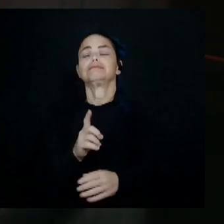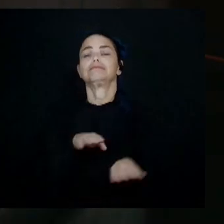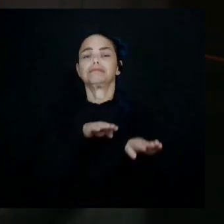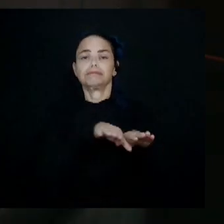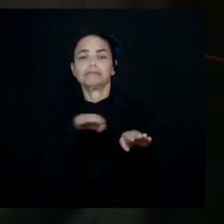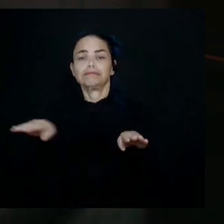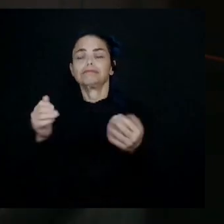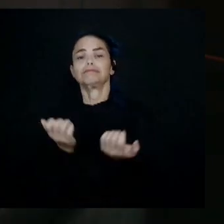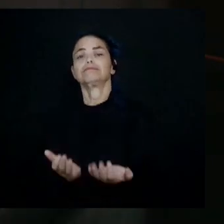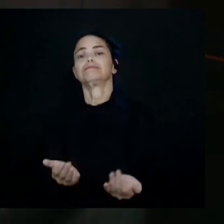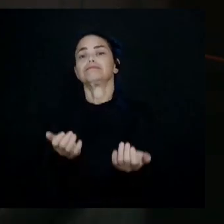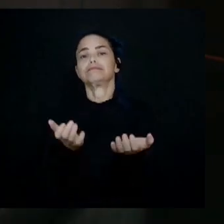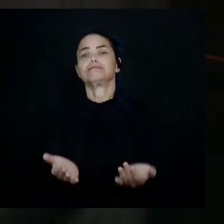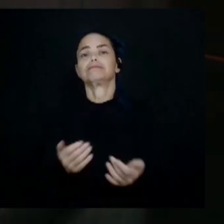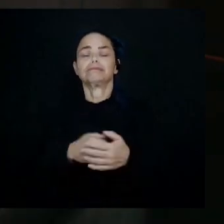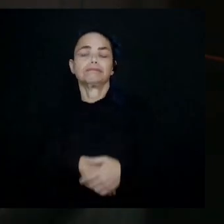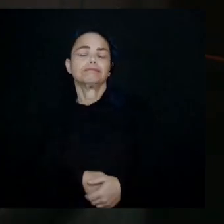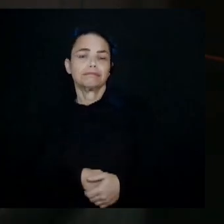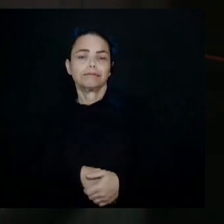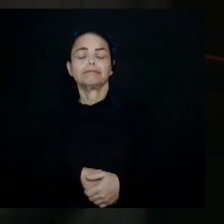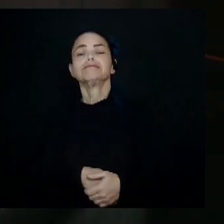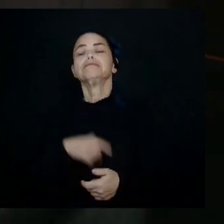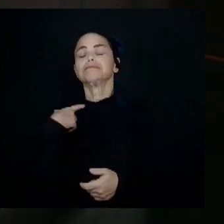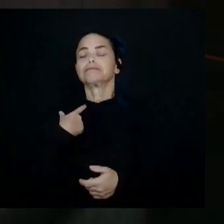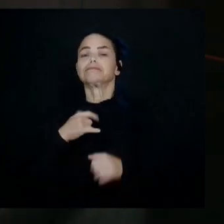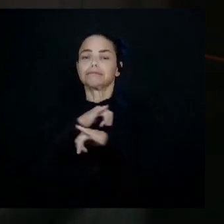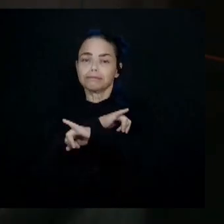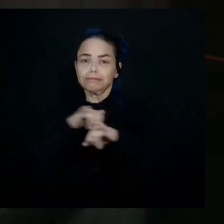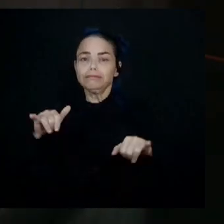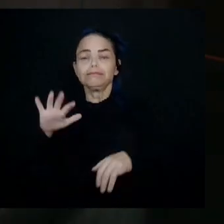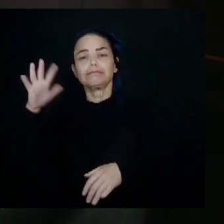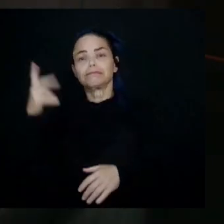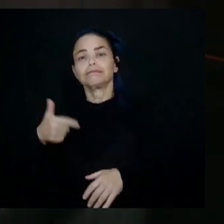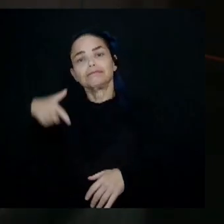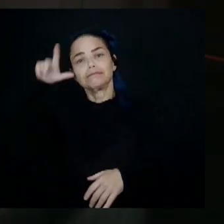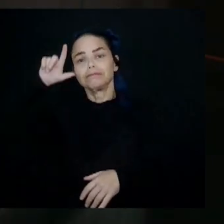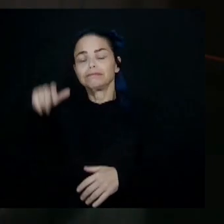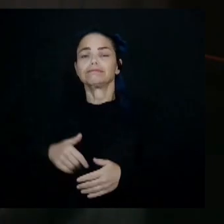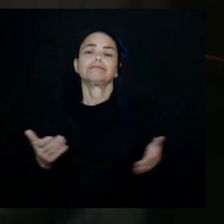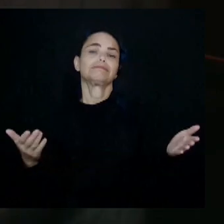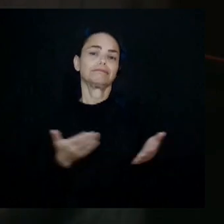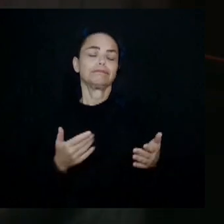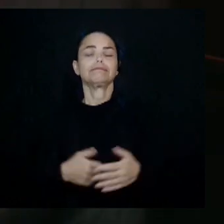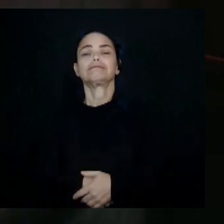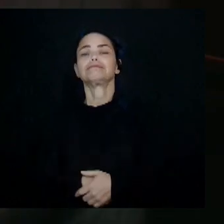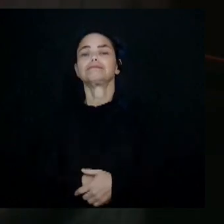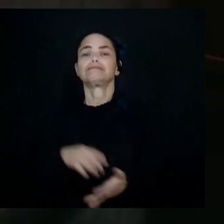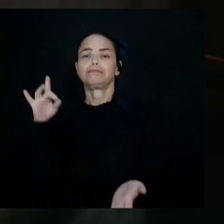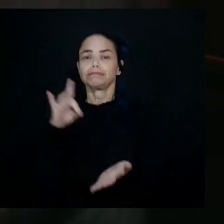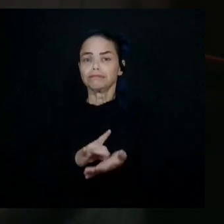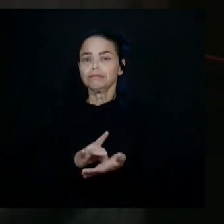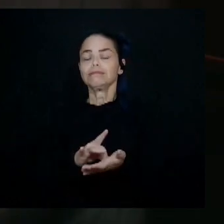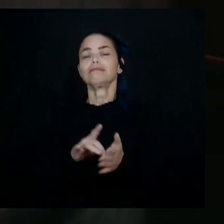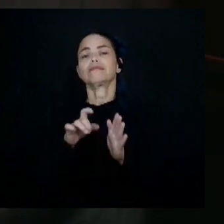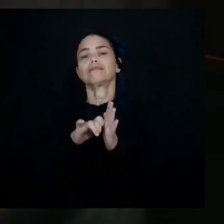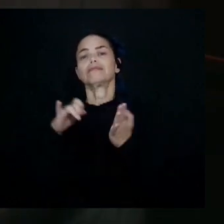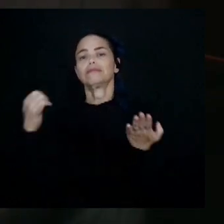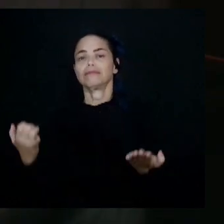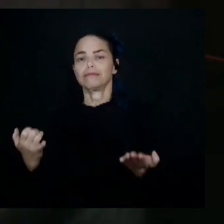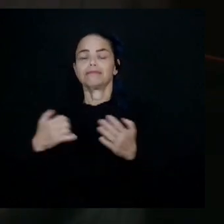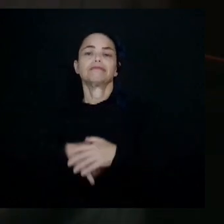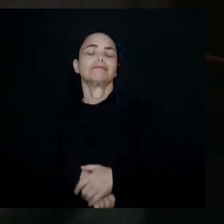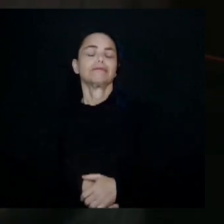Então, esse anúncio aconteceu ontem e hoje vai ser oficializado no Diário Oficial